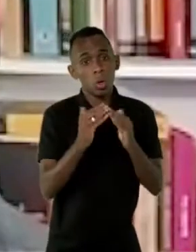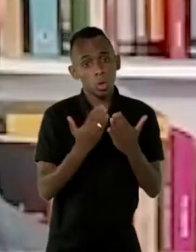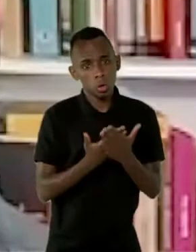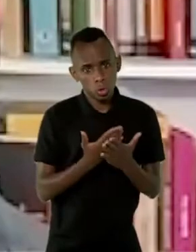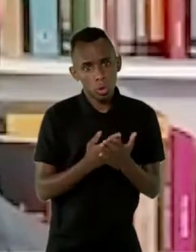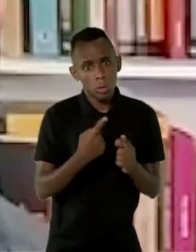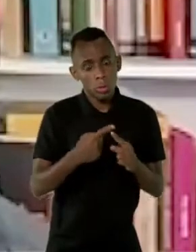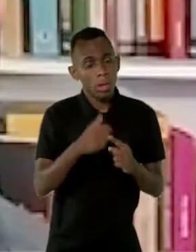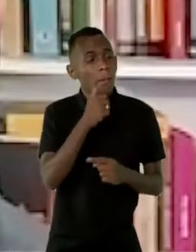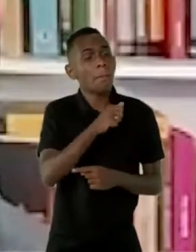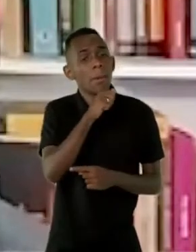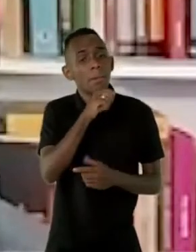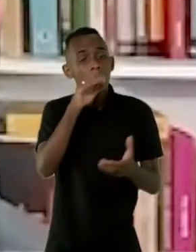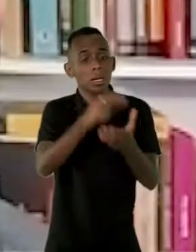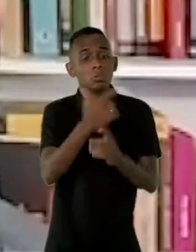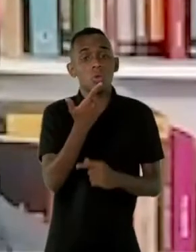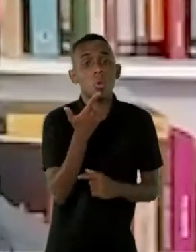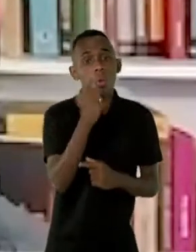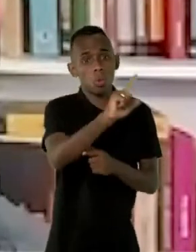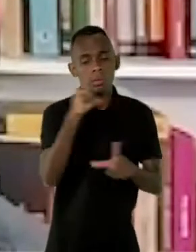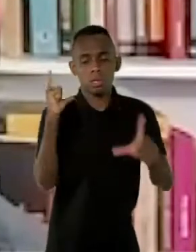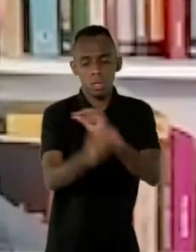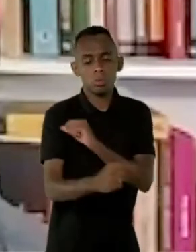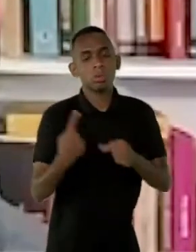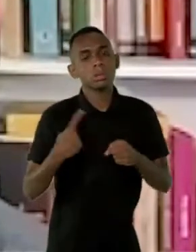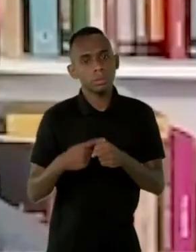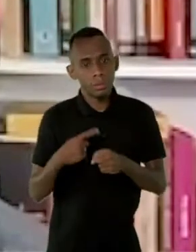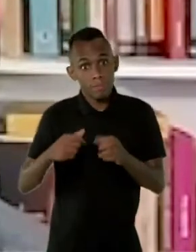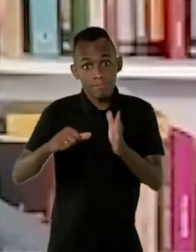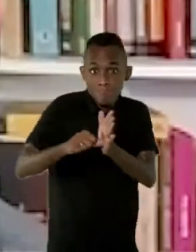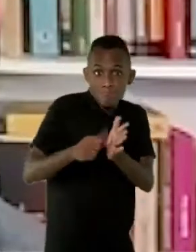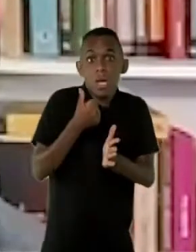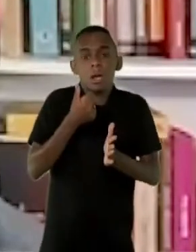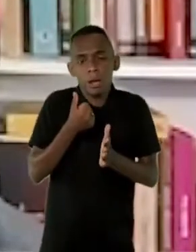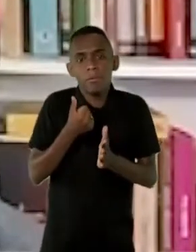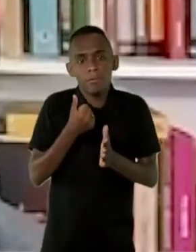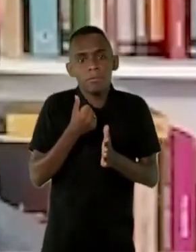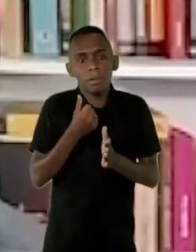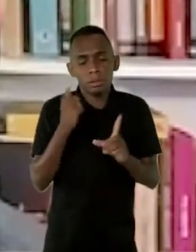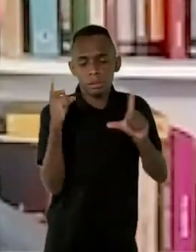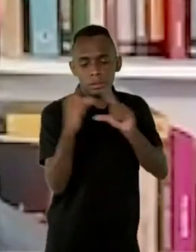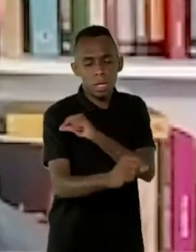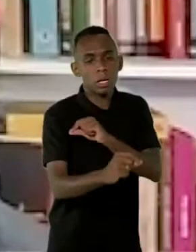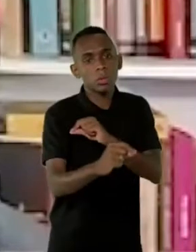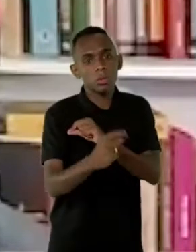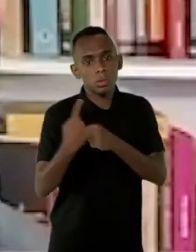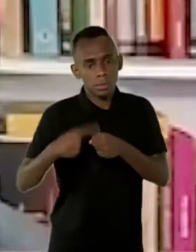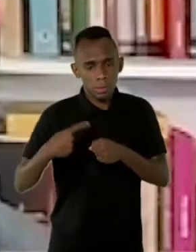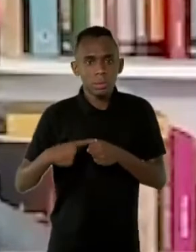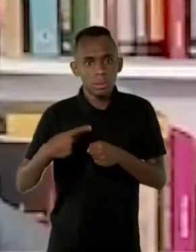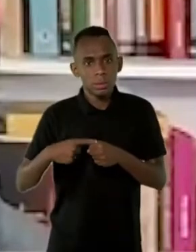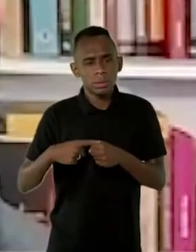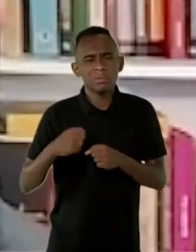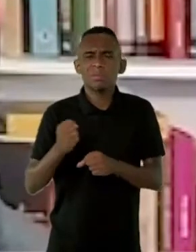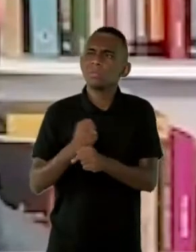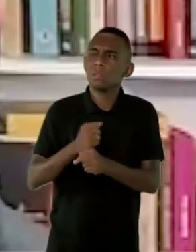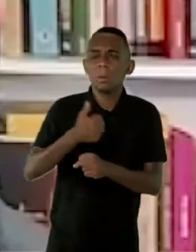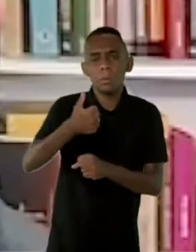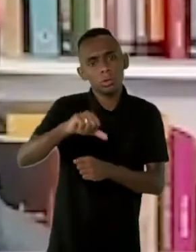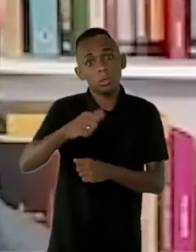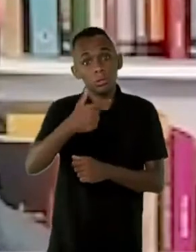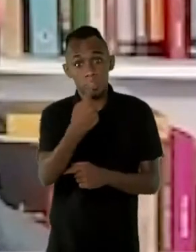outro casamento e saíram da cidade. Então, foi a primeira vez que a Carolina deixou Sacramento, isso em